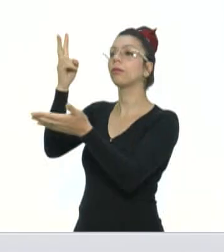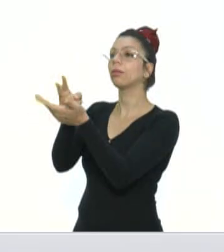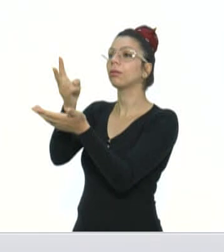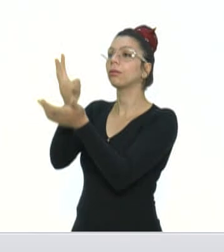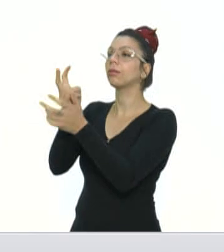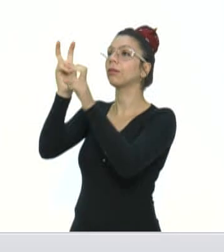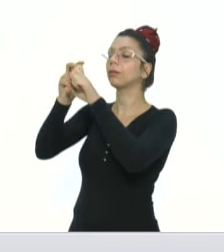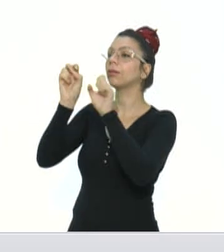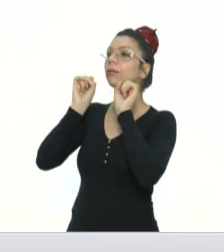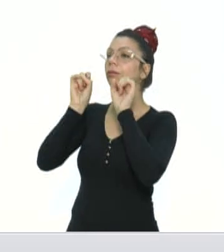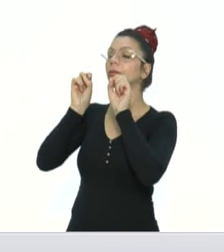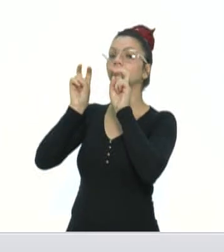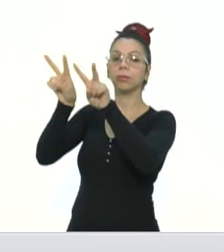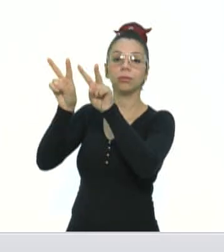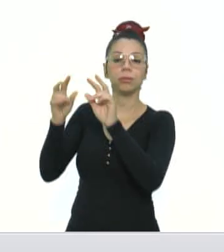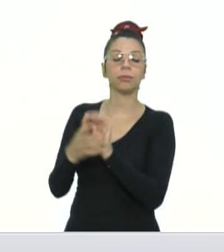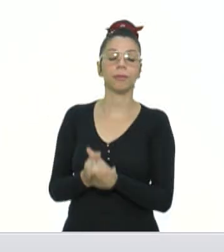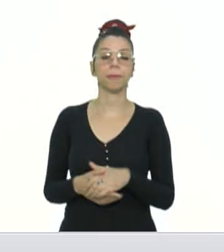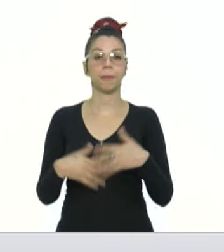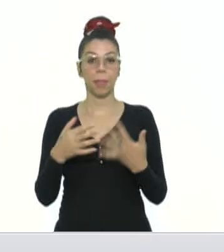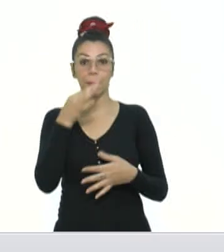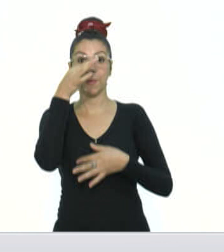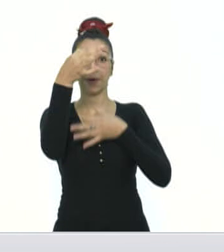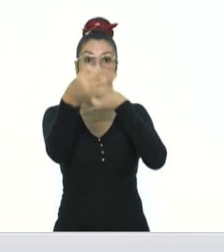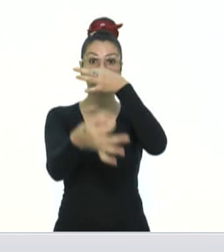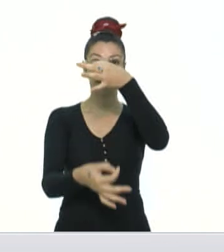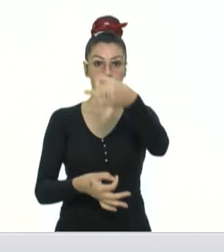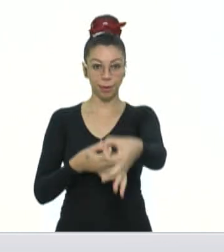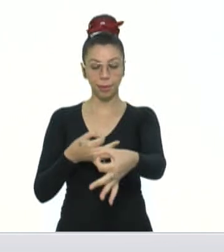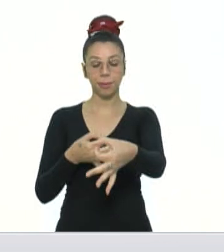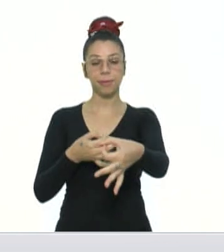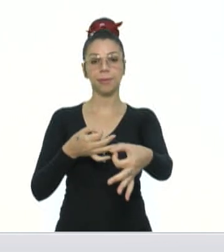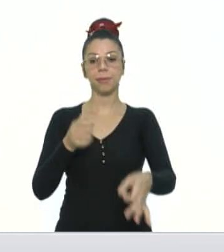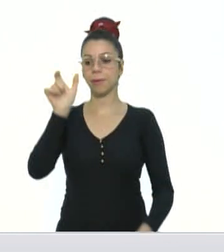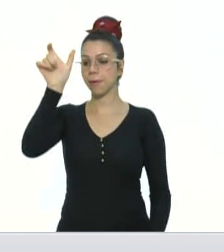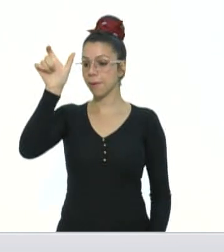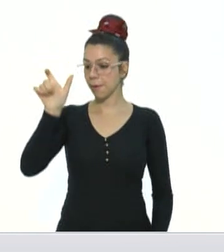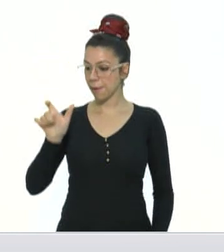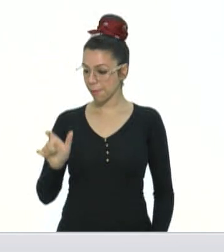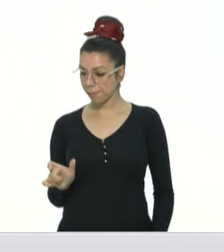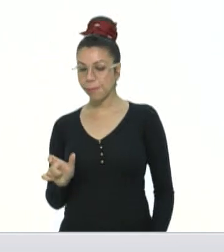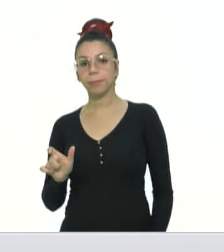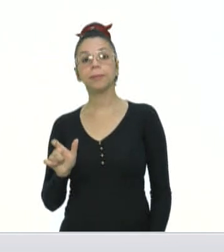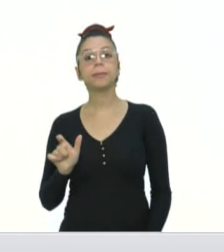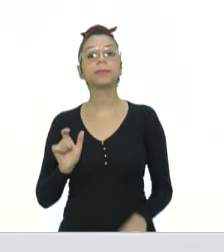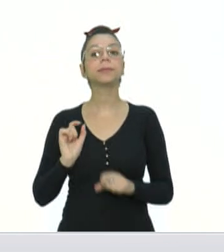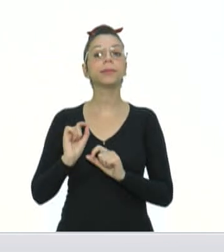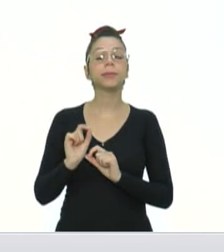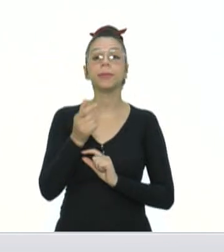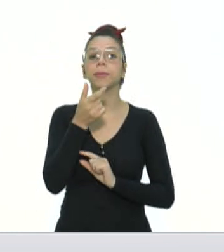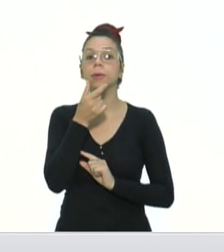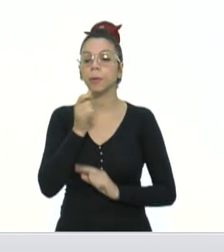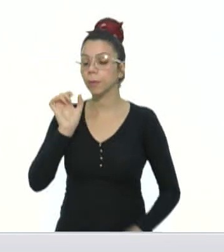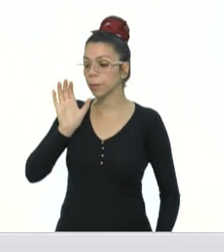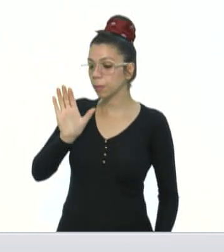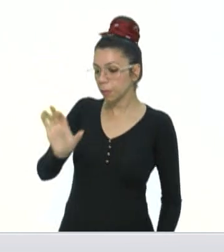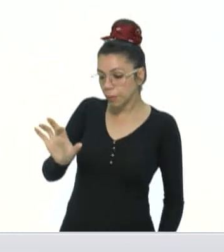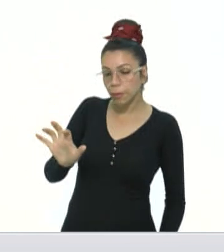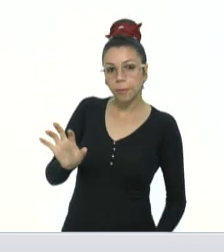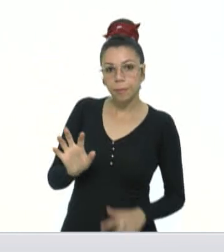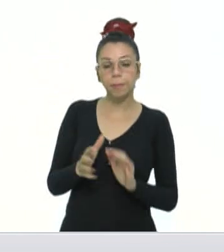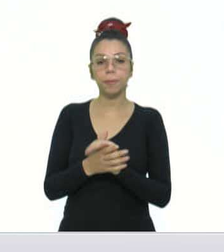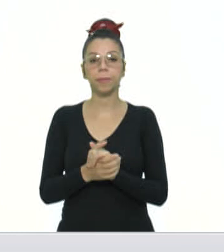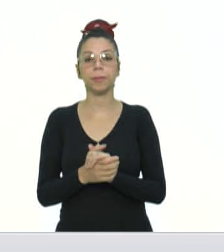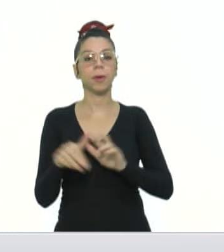A crítica consiste em ser pessoas como ele que mantêm o assunto